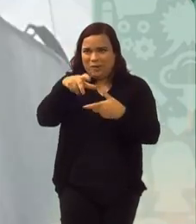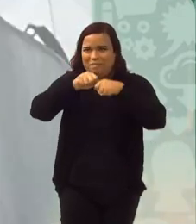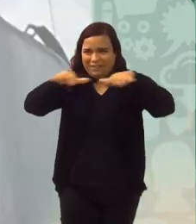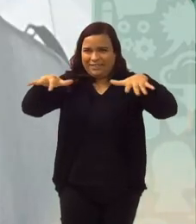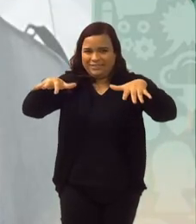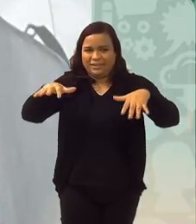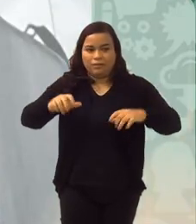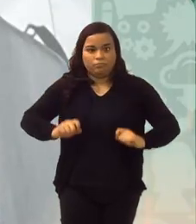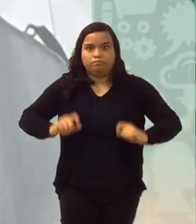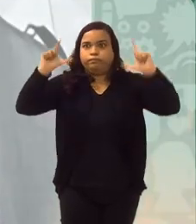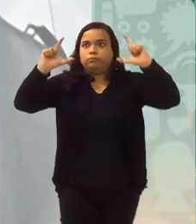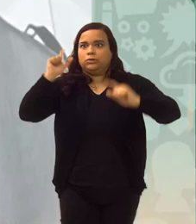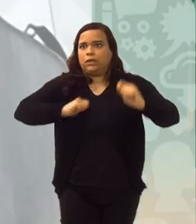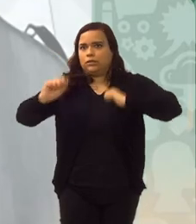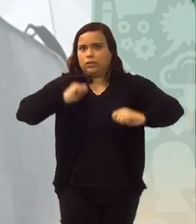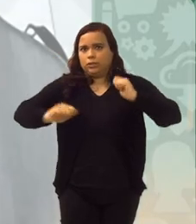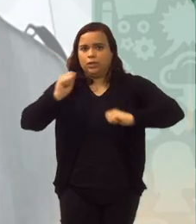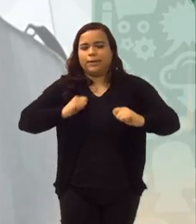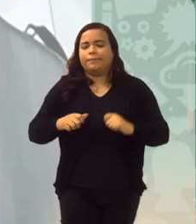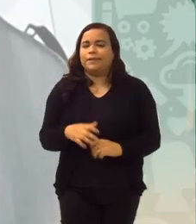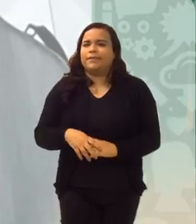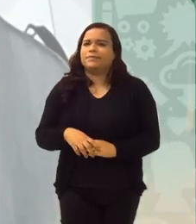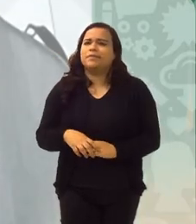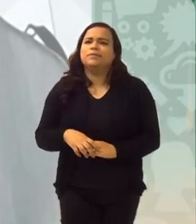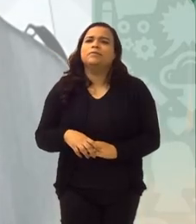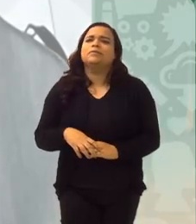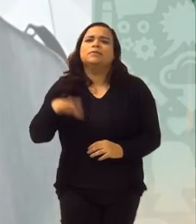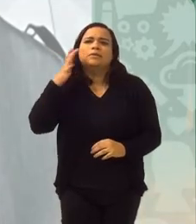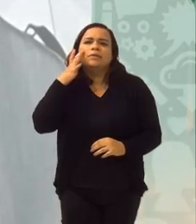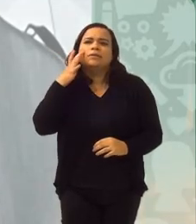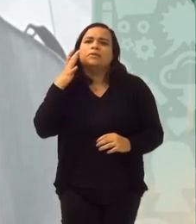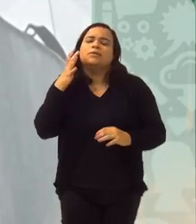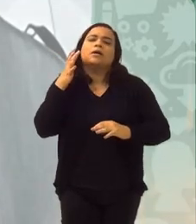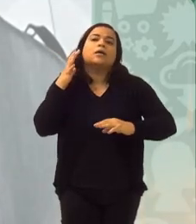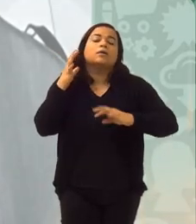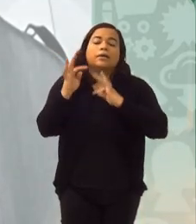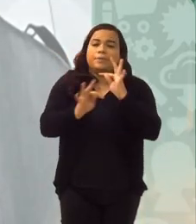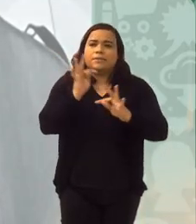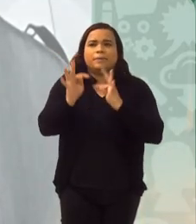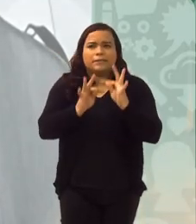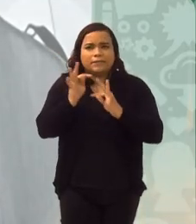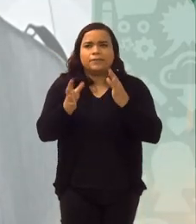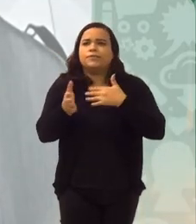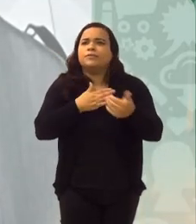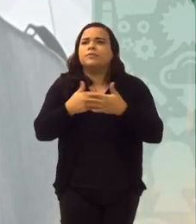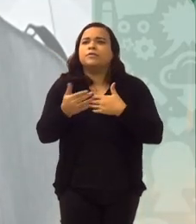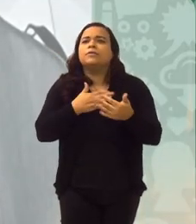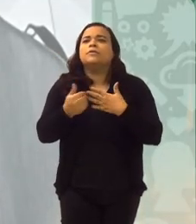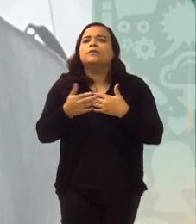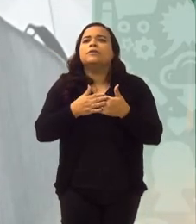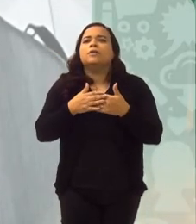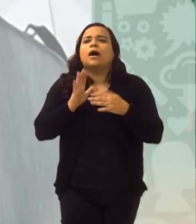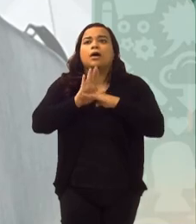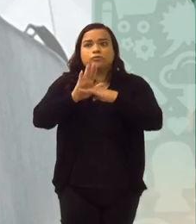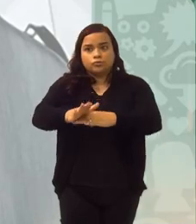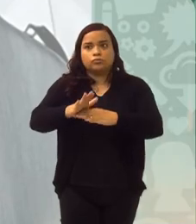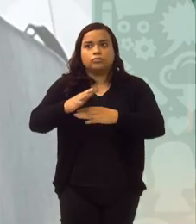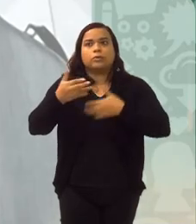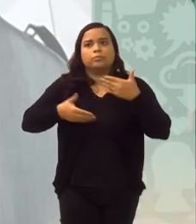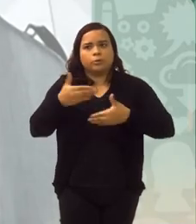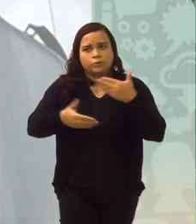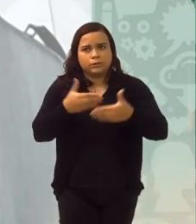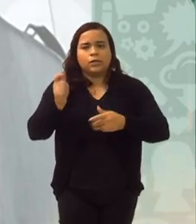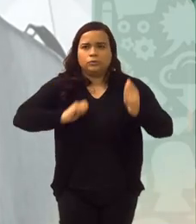antes. Ainda mais na pandemia, né? Que aumentou bastante. Acho que qualquer terapia ajuda